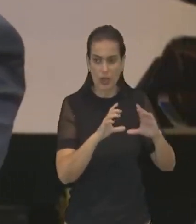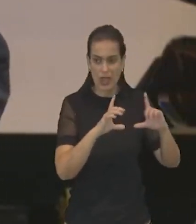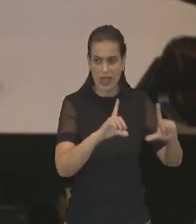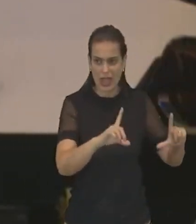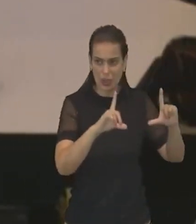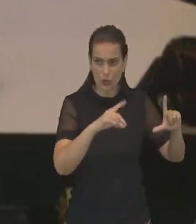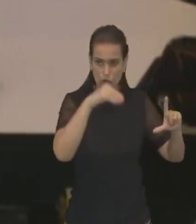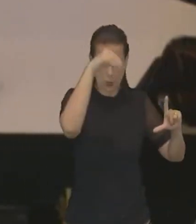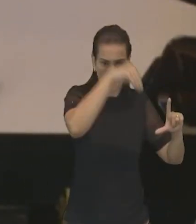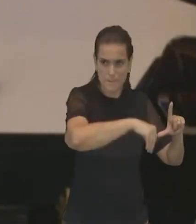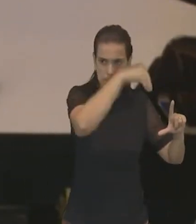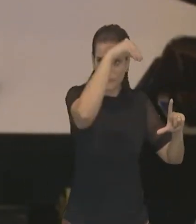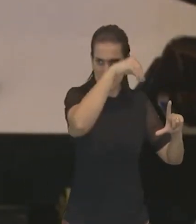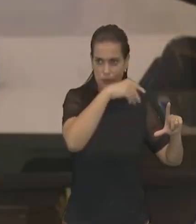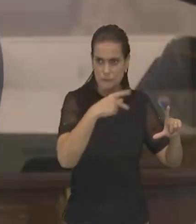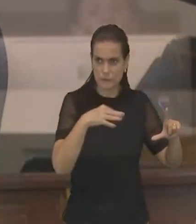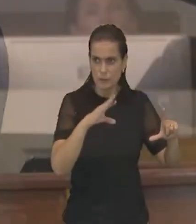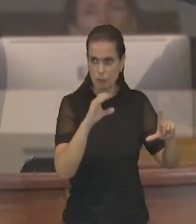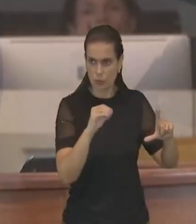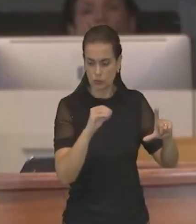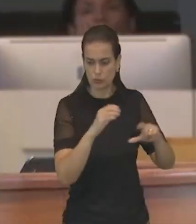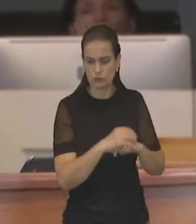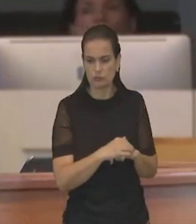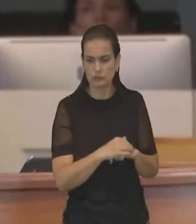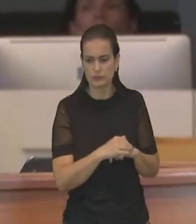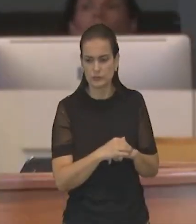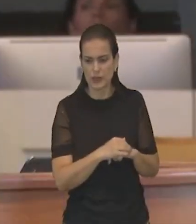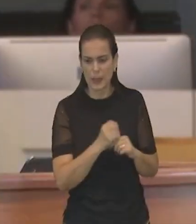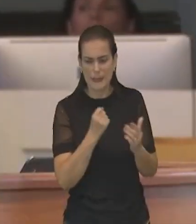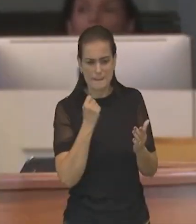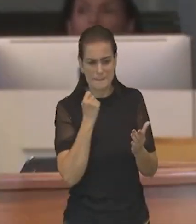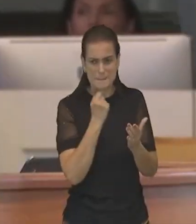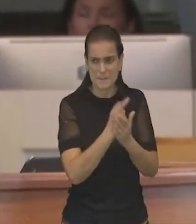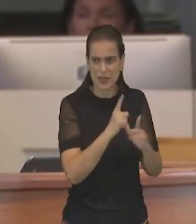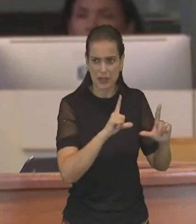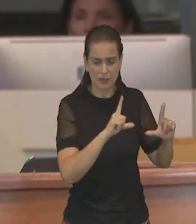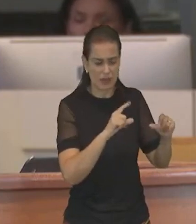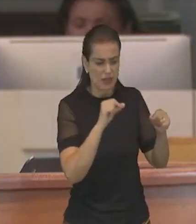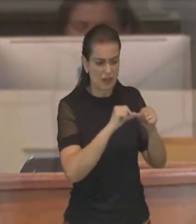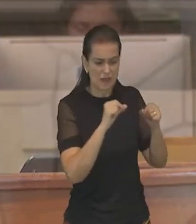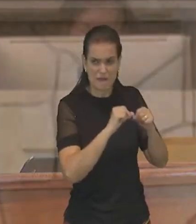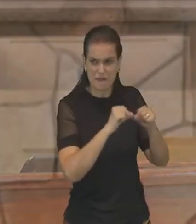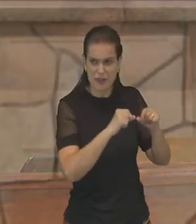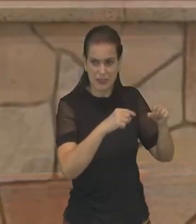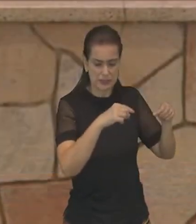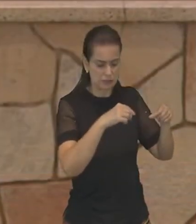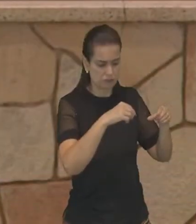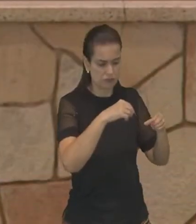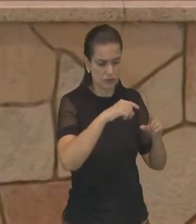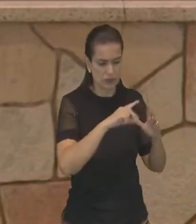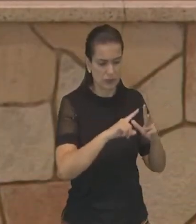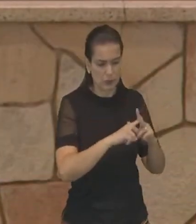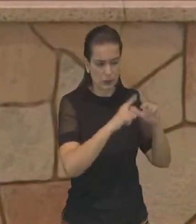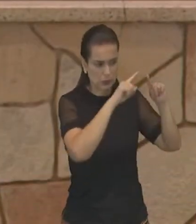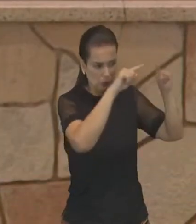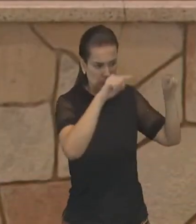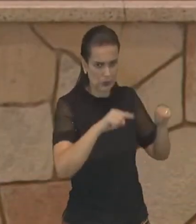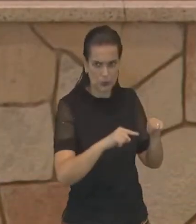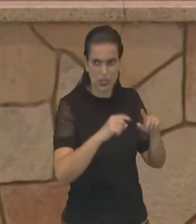Olha aqui, meu relógio da eletricidade, fiz um gatilho aqui, eu pagava tantos de energia, agora eu estou pagando um pouquinho assim, olha que